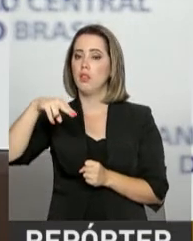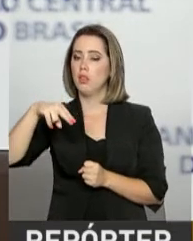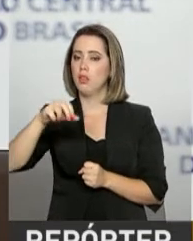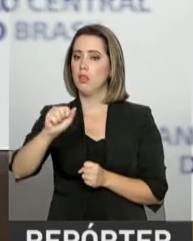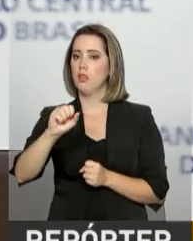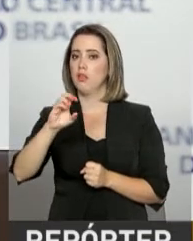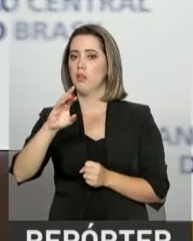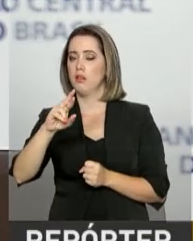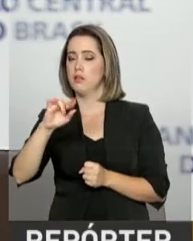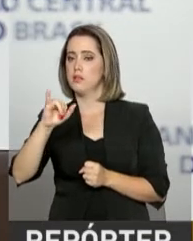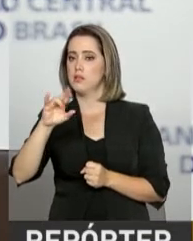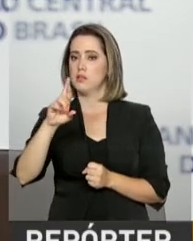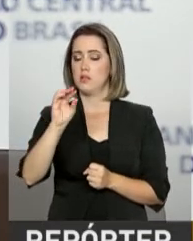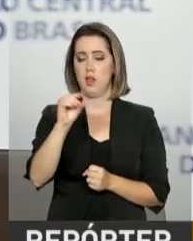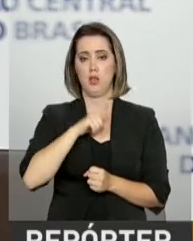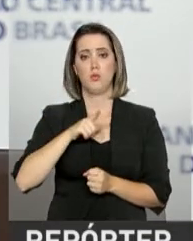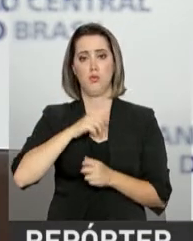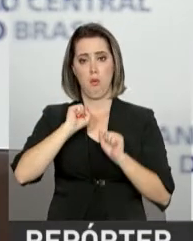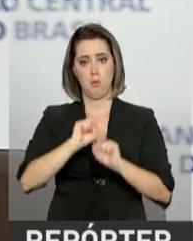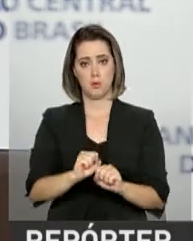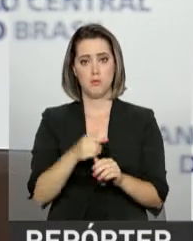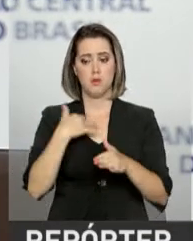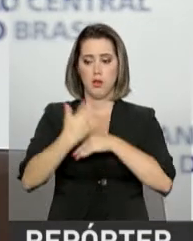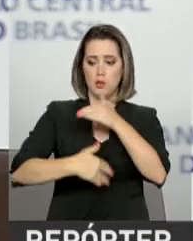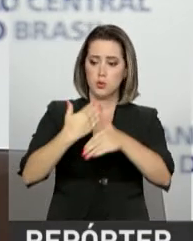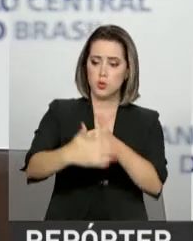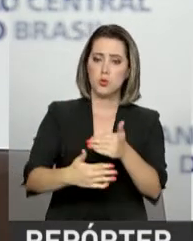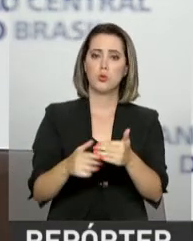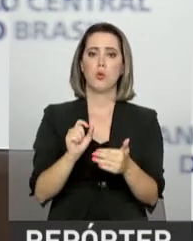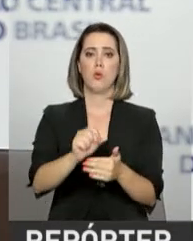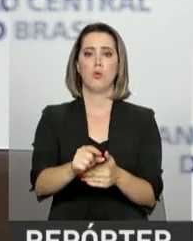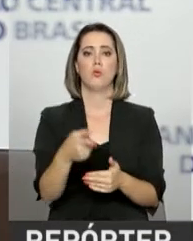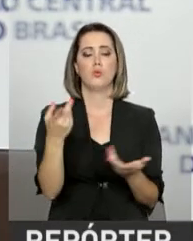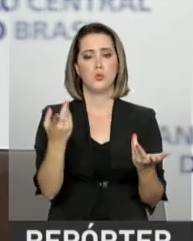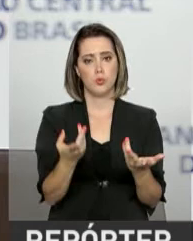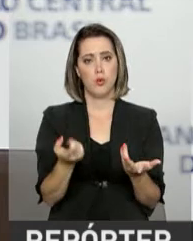esse momento desafiador de absolver